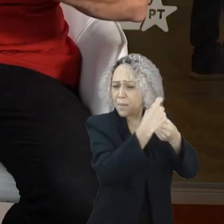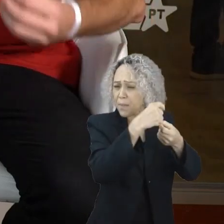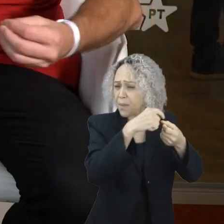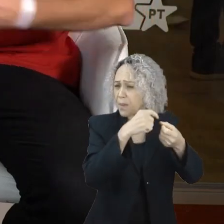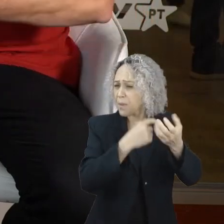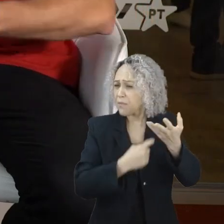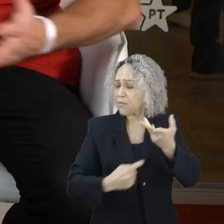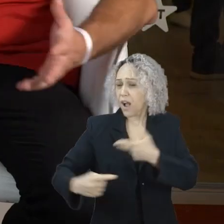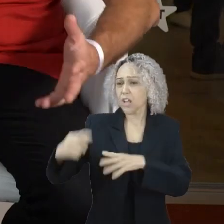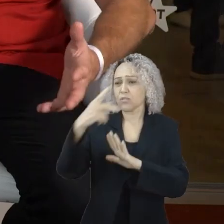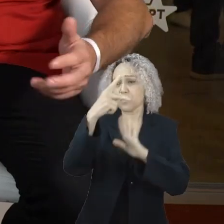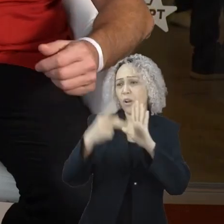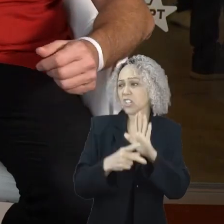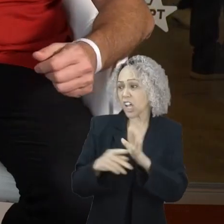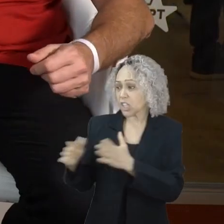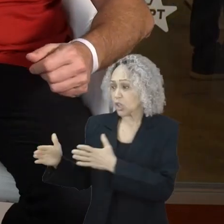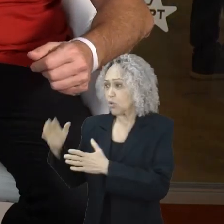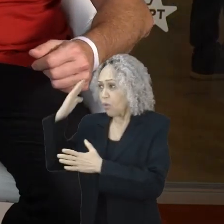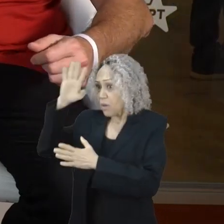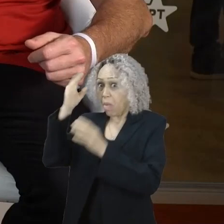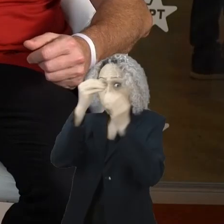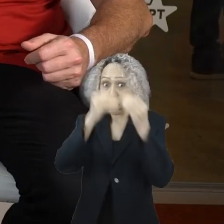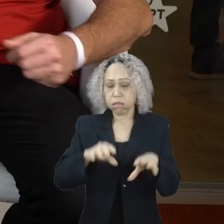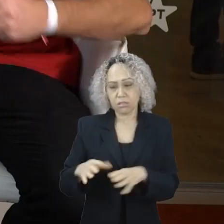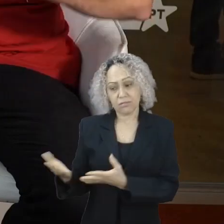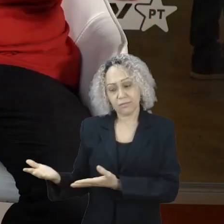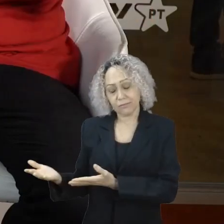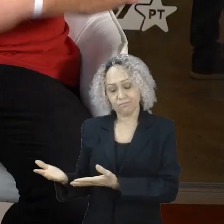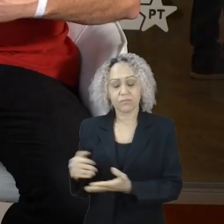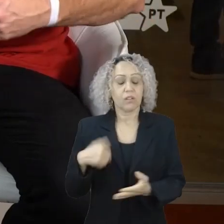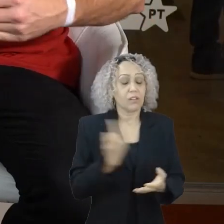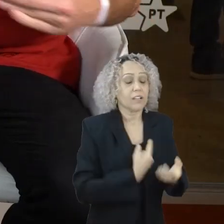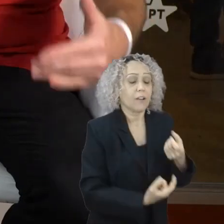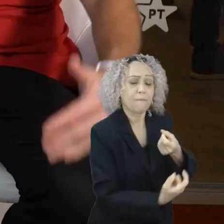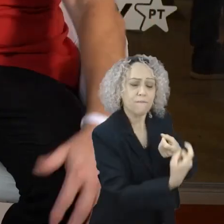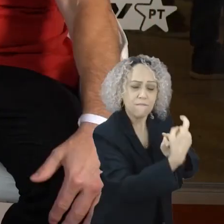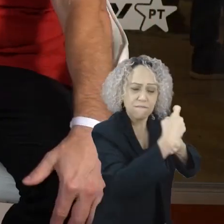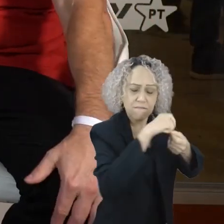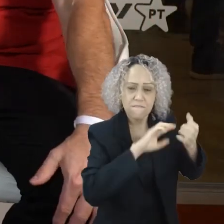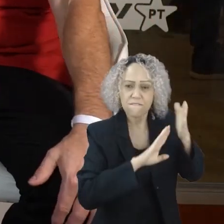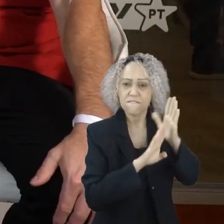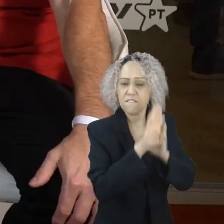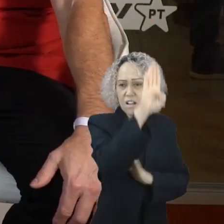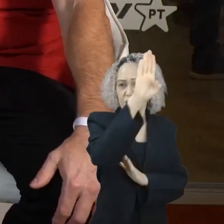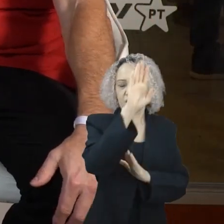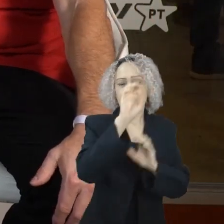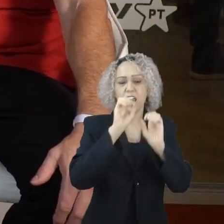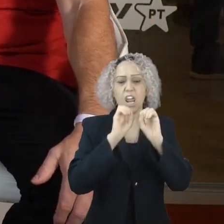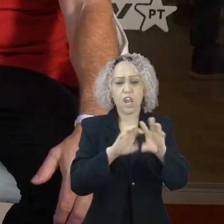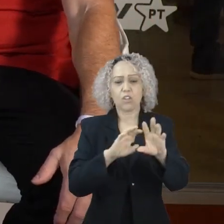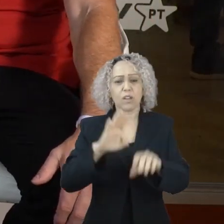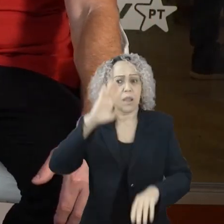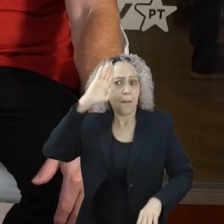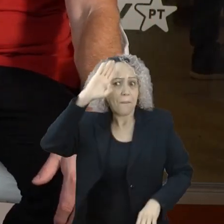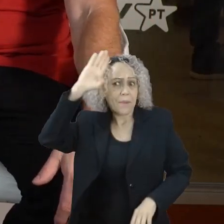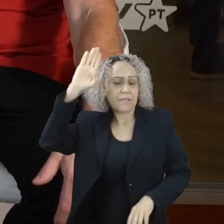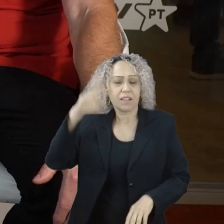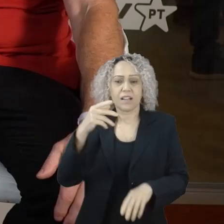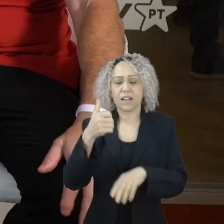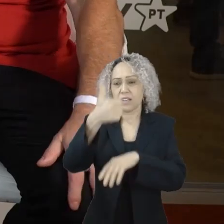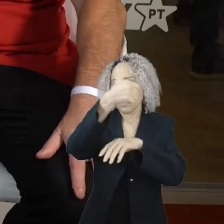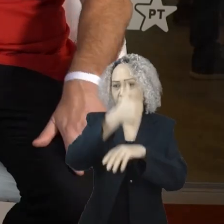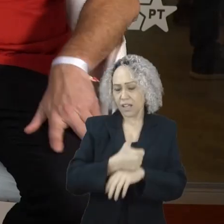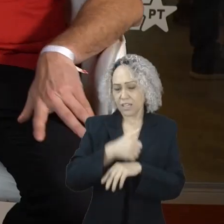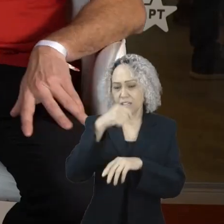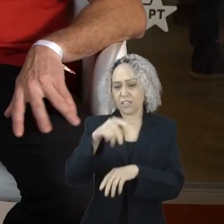educação voltou, e essa é uma decisão do presidente Lula que a gente apoia muito, a educação voltou a ser grande prioridade do país. Só para a